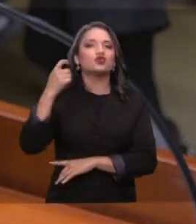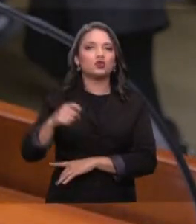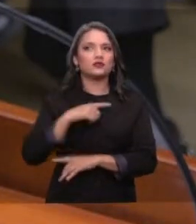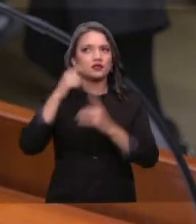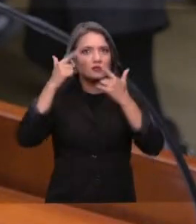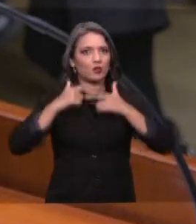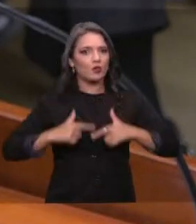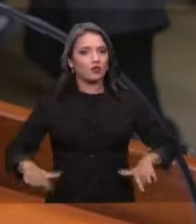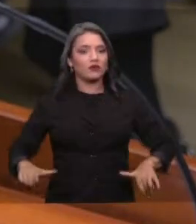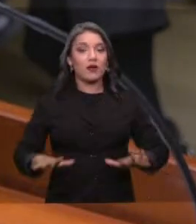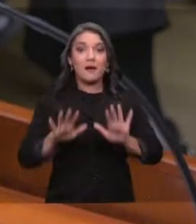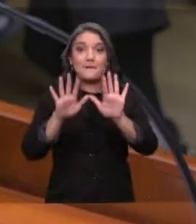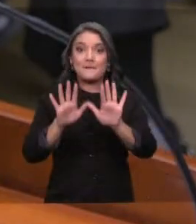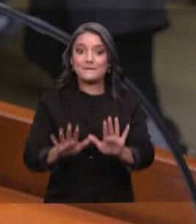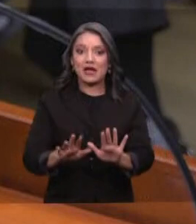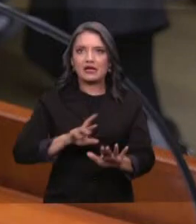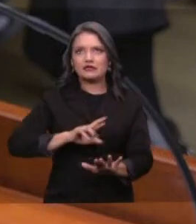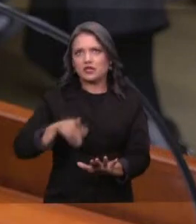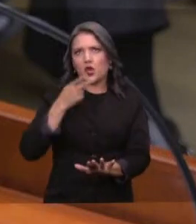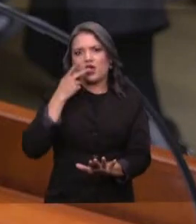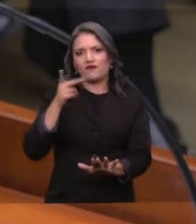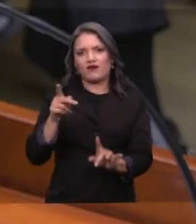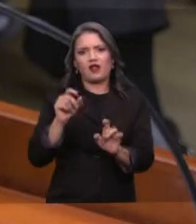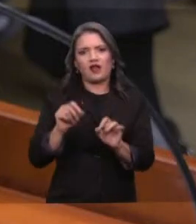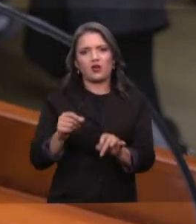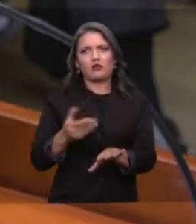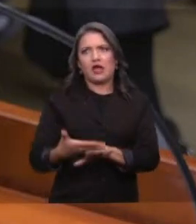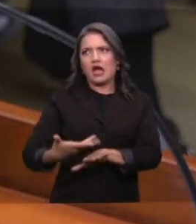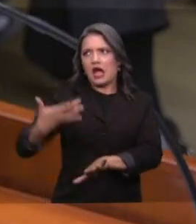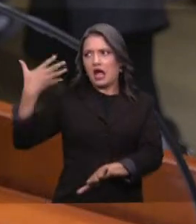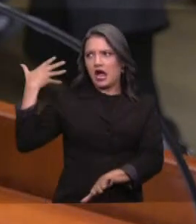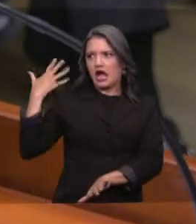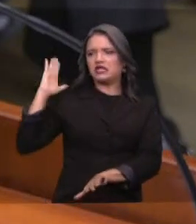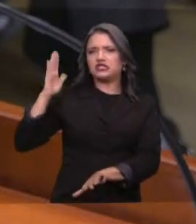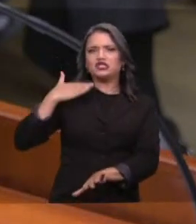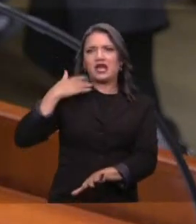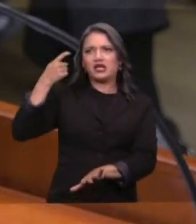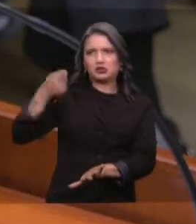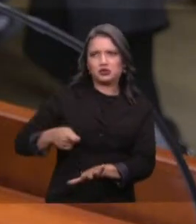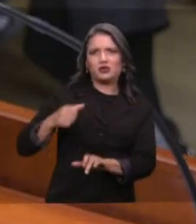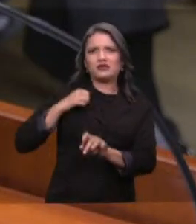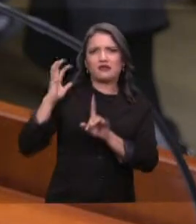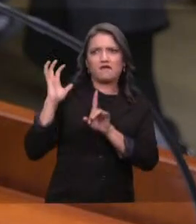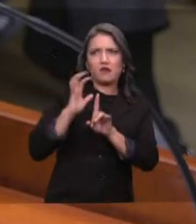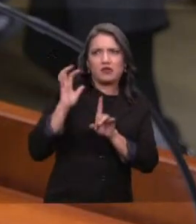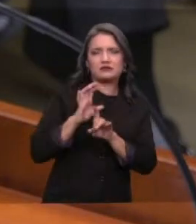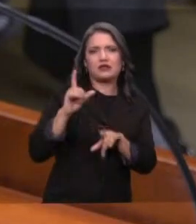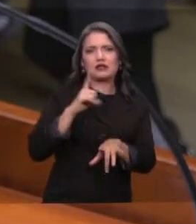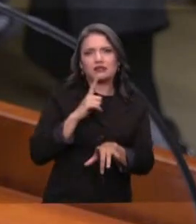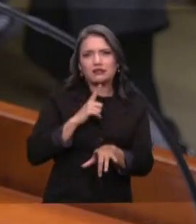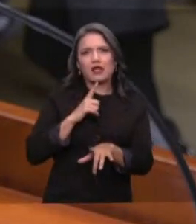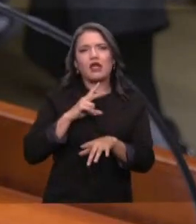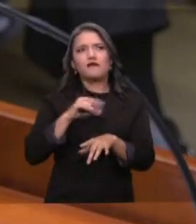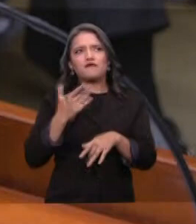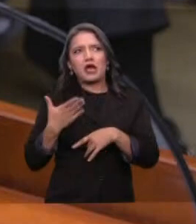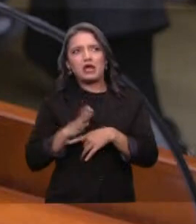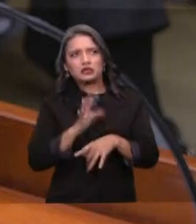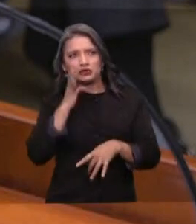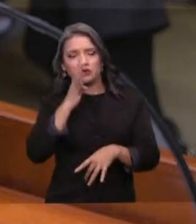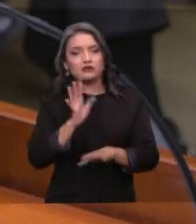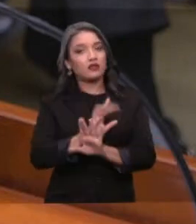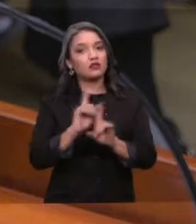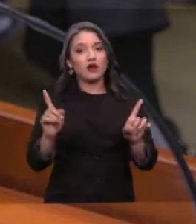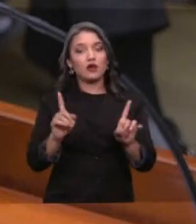absoluto, a presumir ou afirmar que os juízes brasileiros teriam tendências que favoreceriam a acusação. Cuida-se tão somente